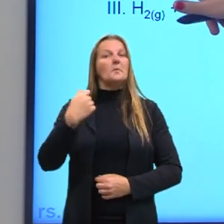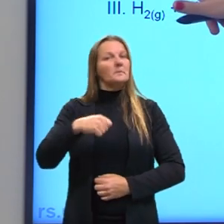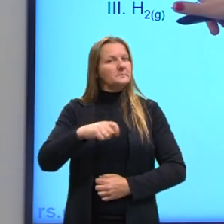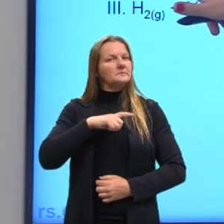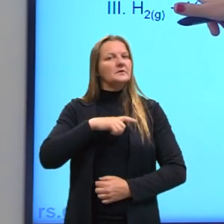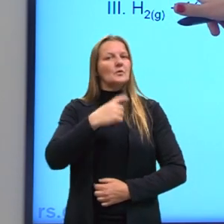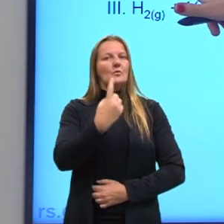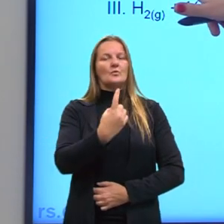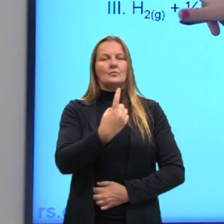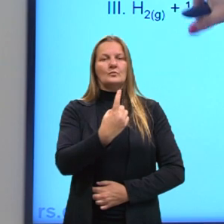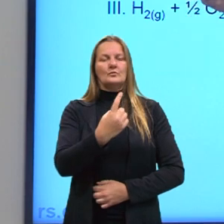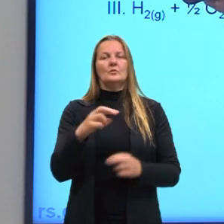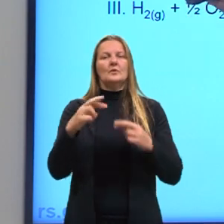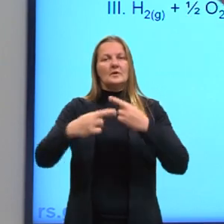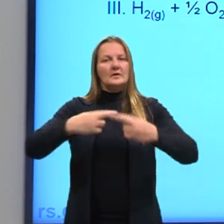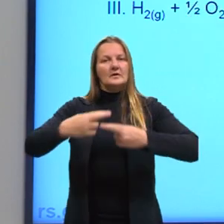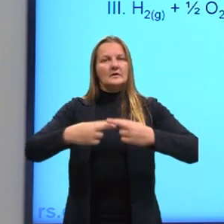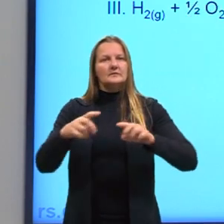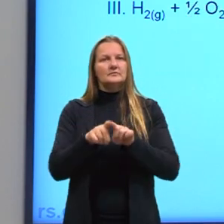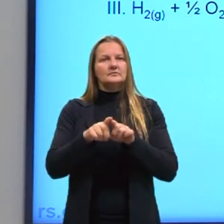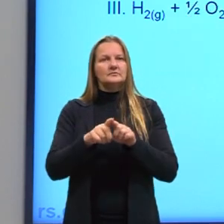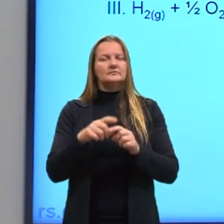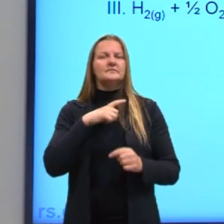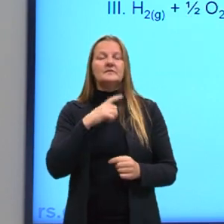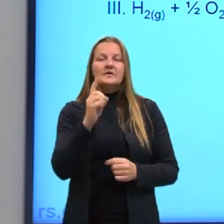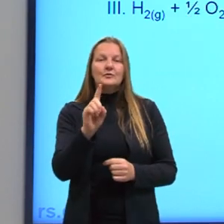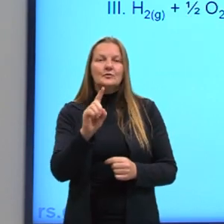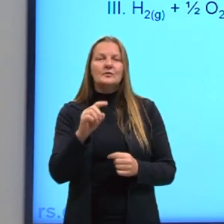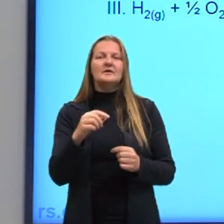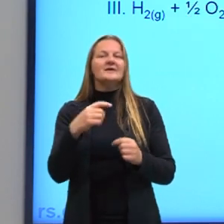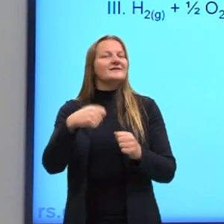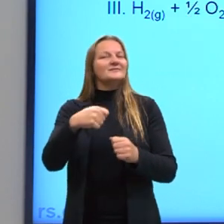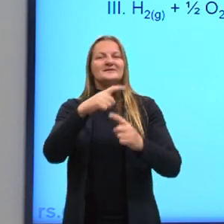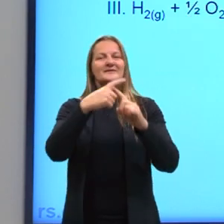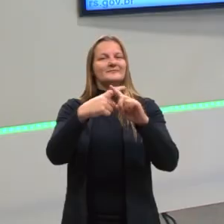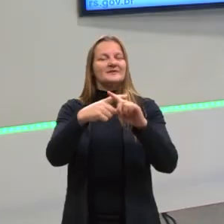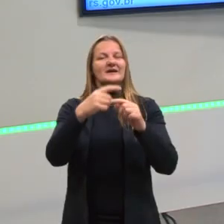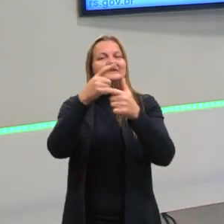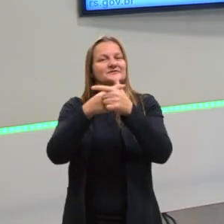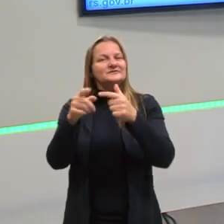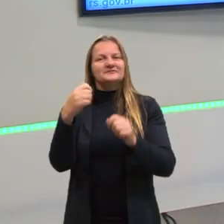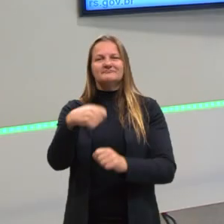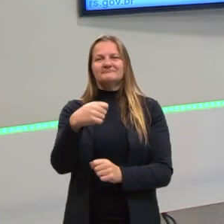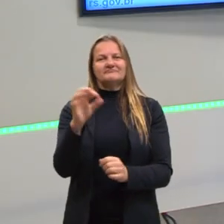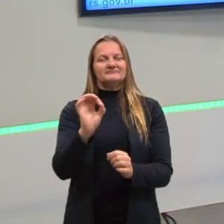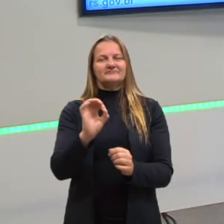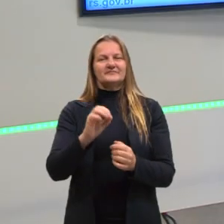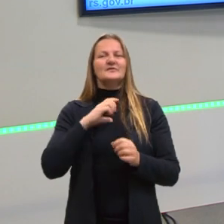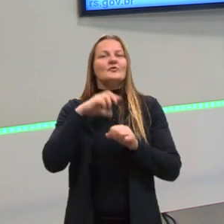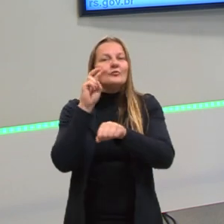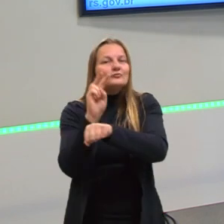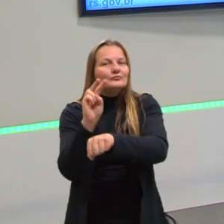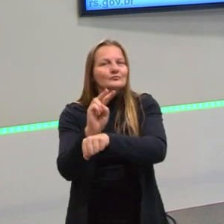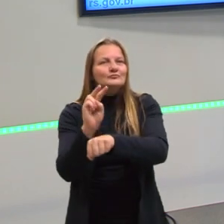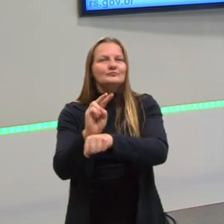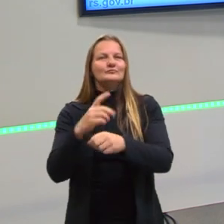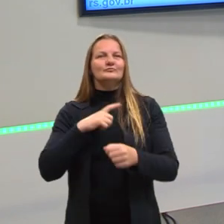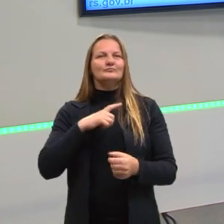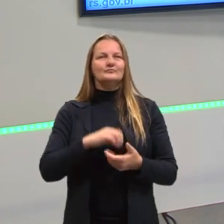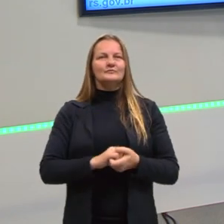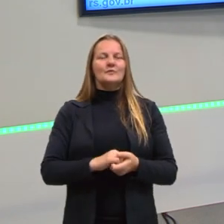preciso ter um na minha reação tem um OK eu não preciso multiplicar lá nem dividir lá eu só tenho que cuidar que o